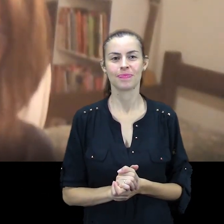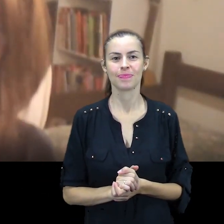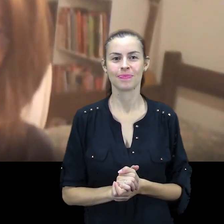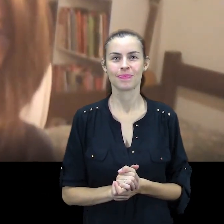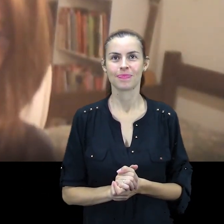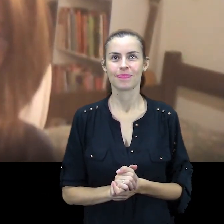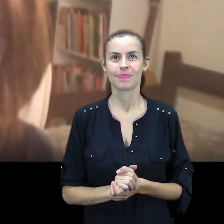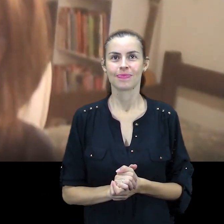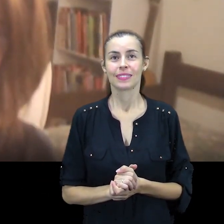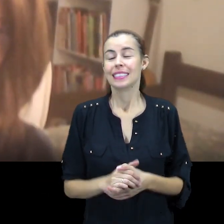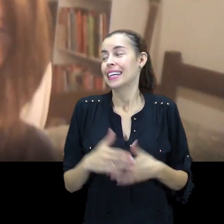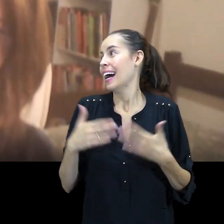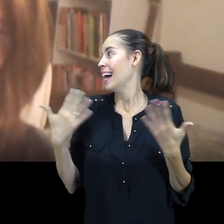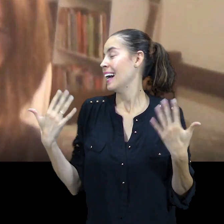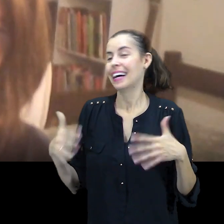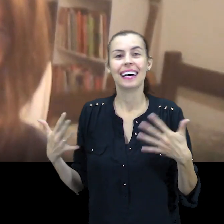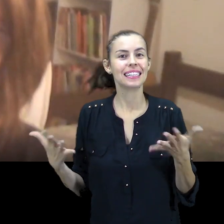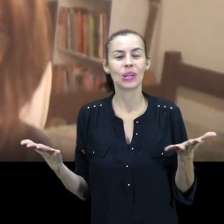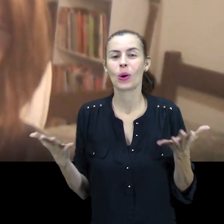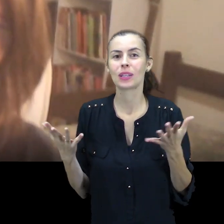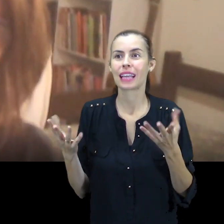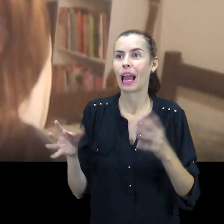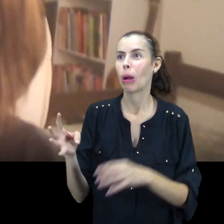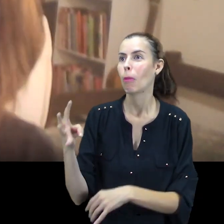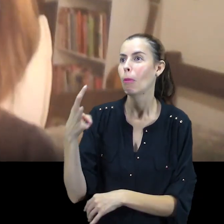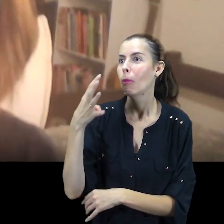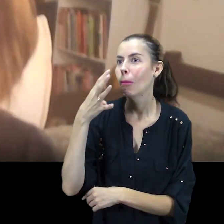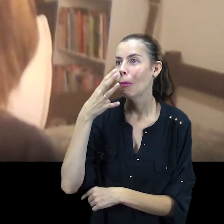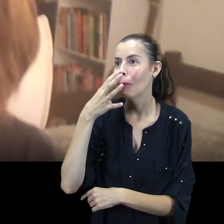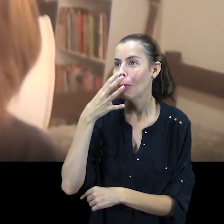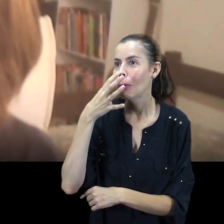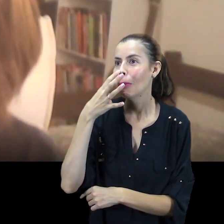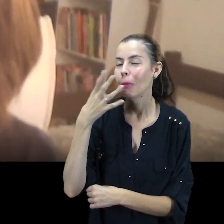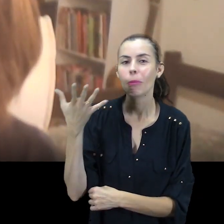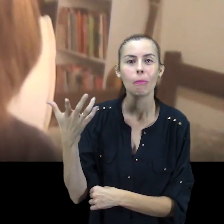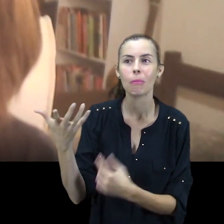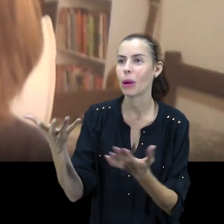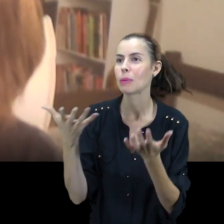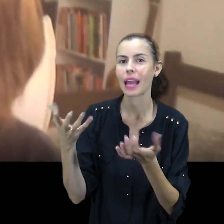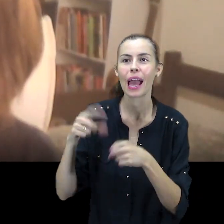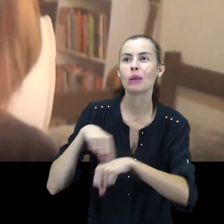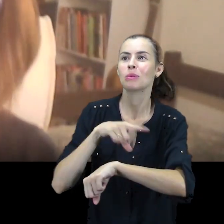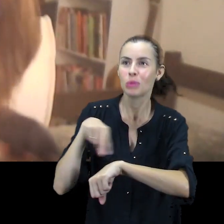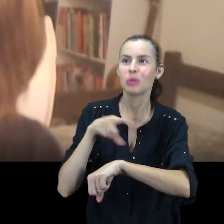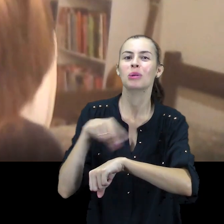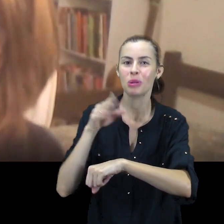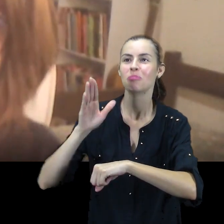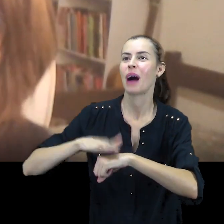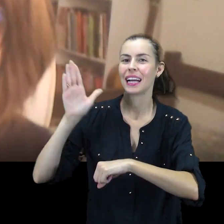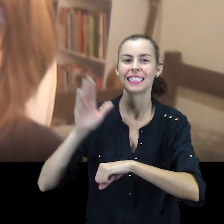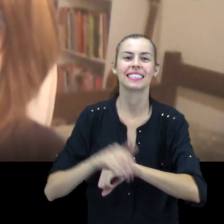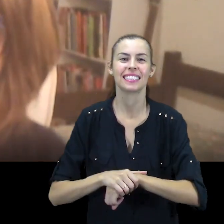É muito interessante o que você aponta, e que a gente também aqui na Diretoria de Direitos Humanos, na Diretoria Executiva,